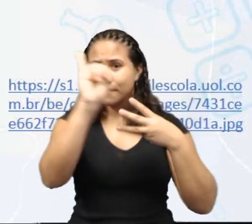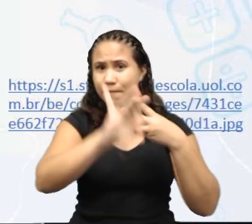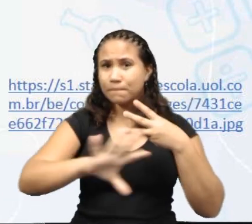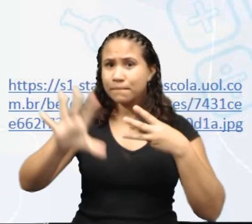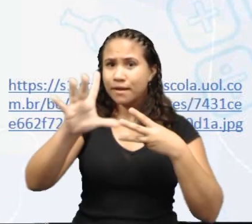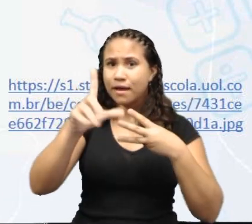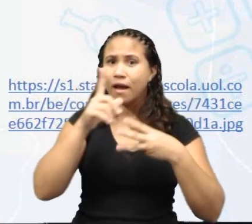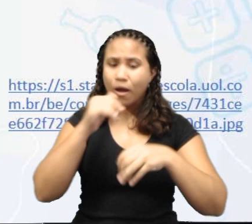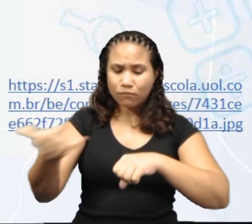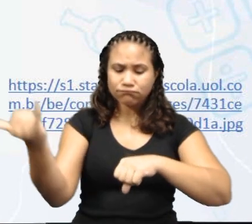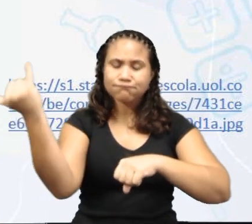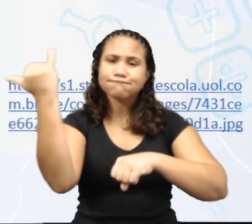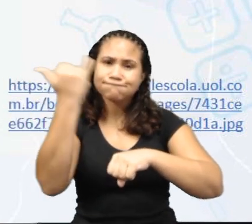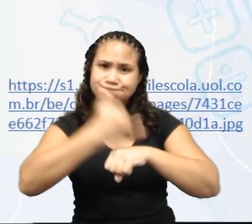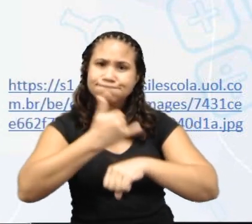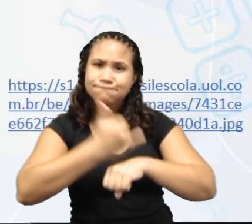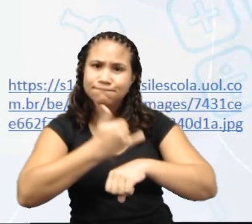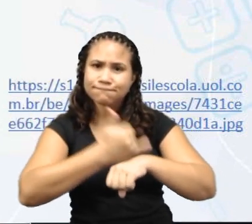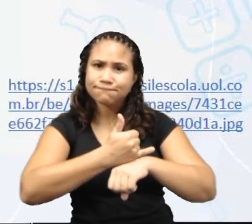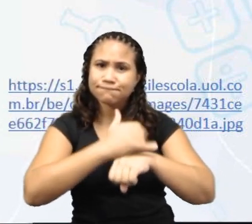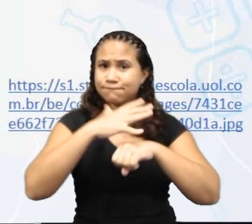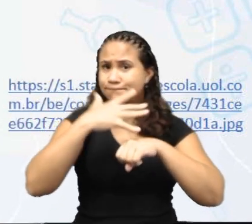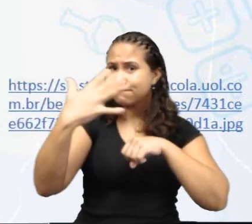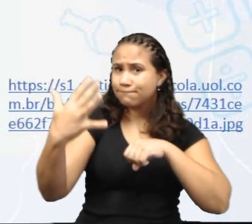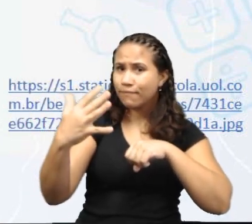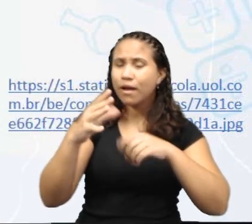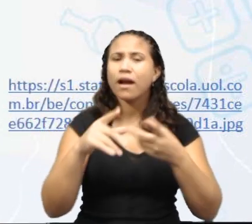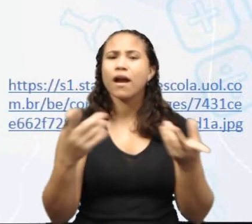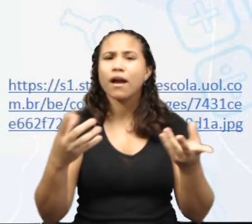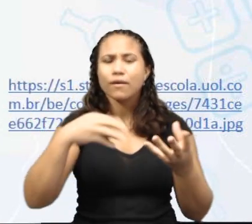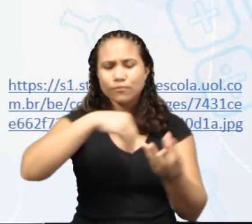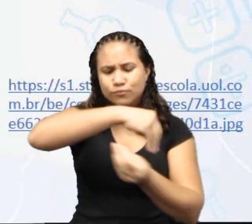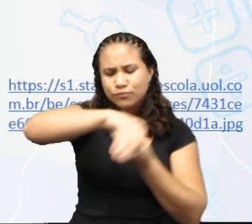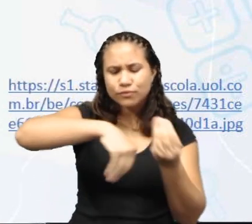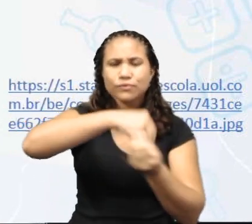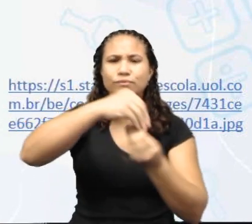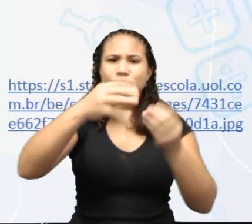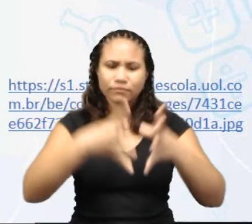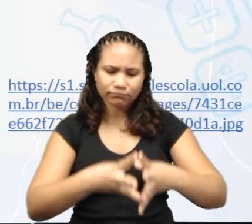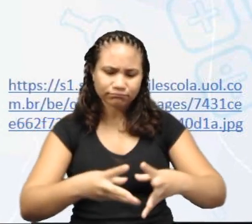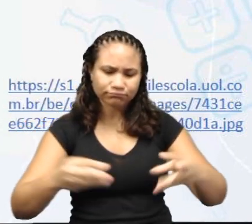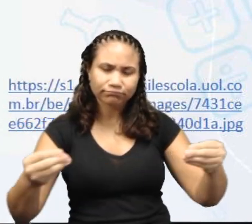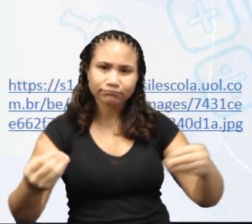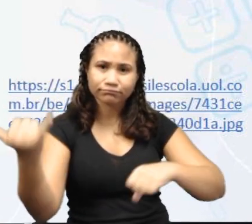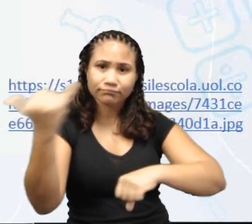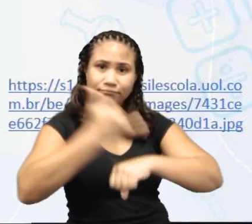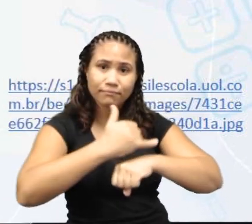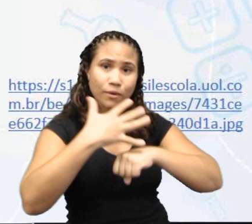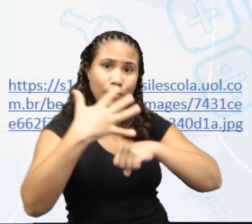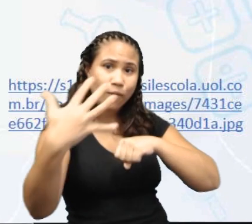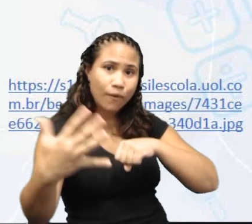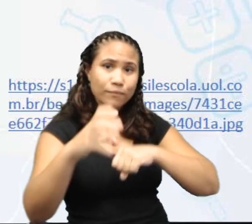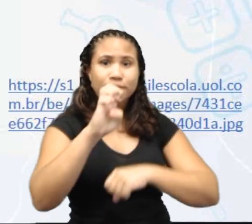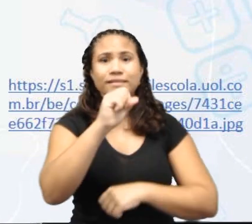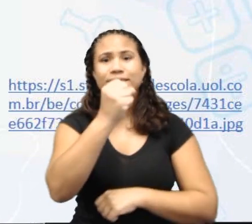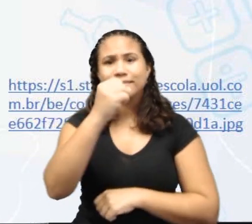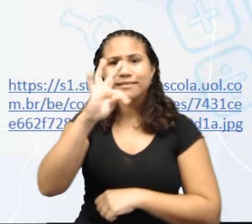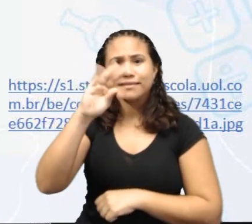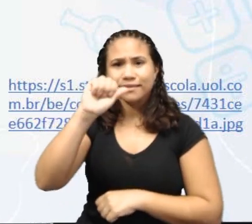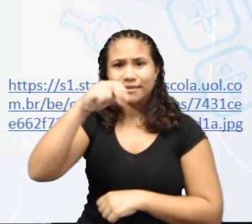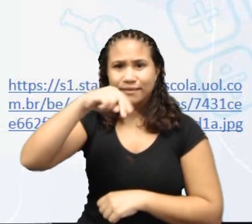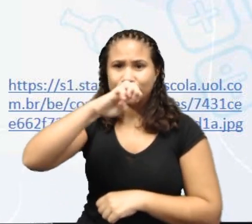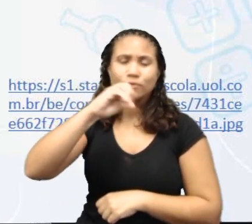de bronze. E o bronze, na realidade, é uma mistura homogênea de cobre e estanho. E pode ter também